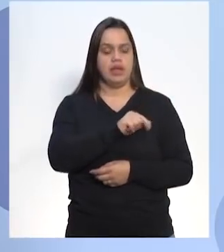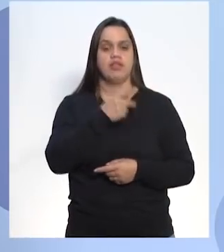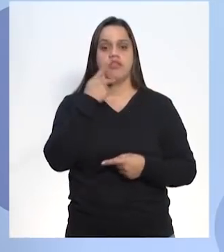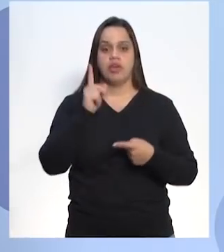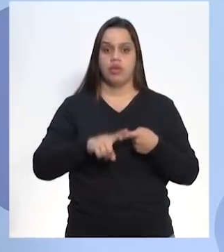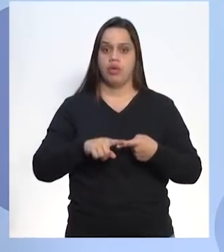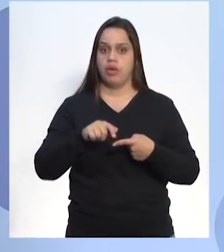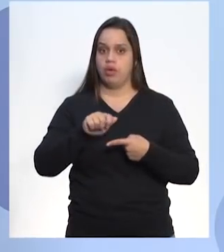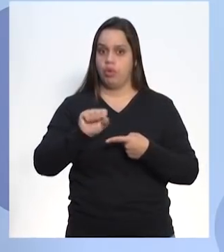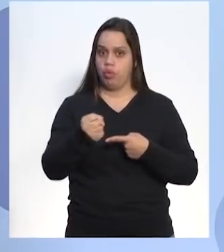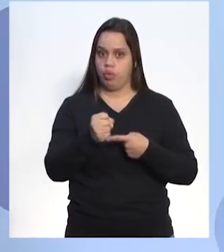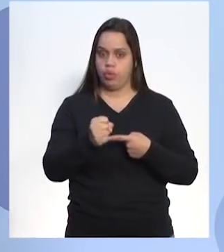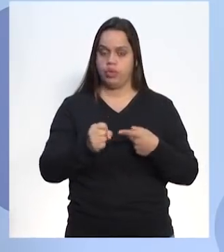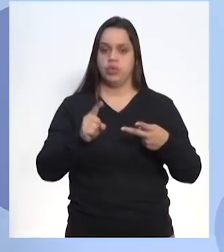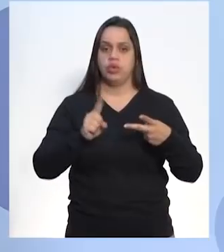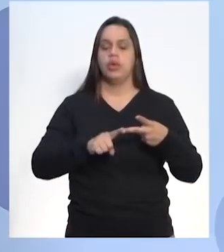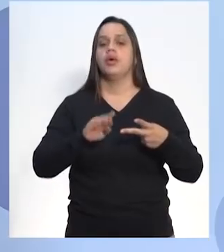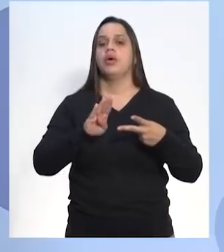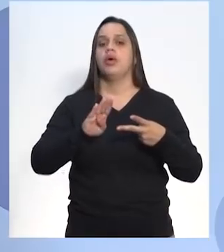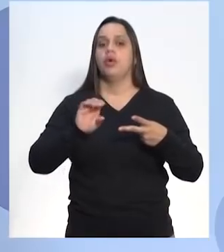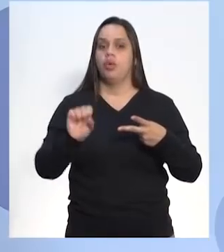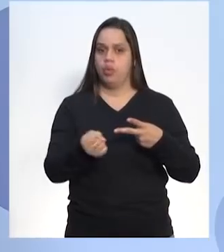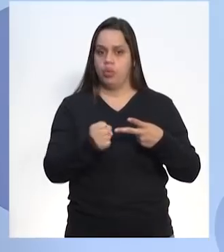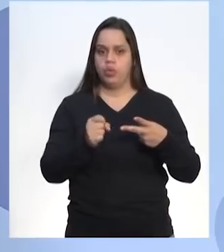A8, B8,